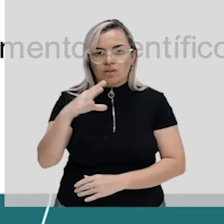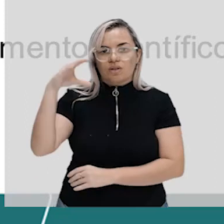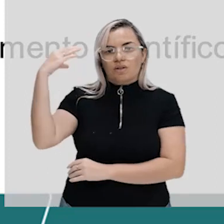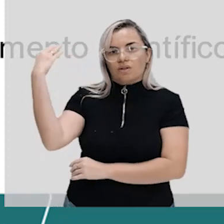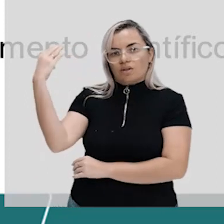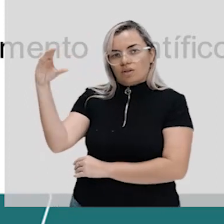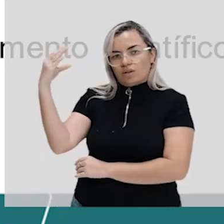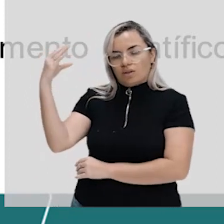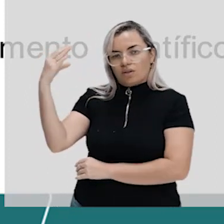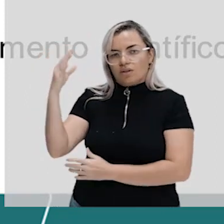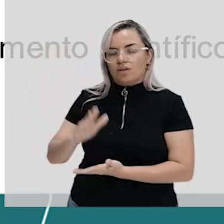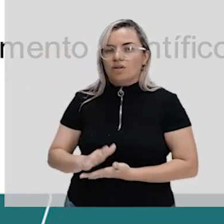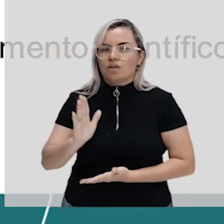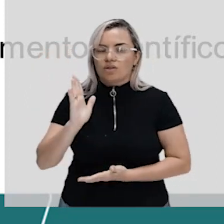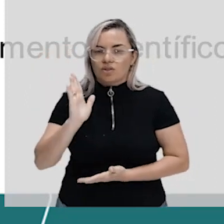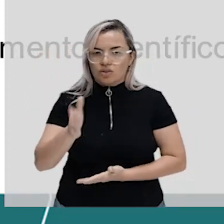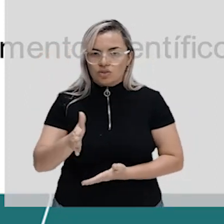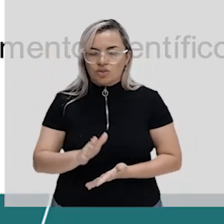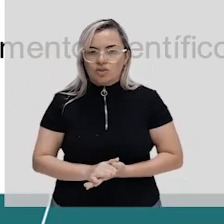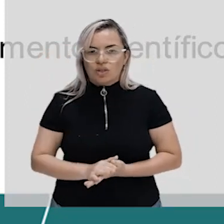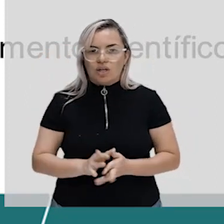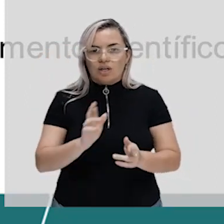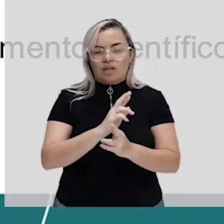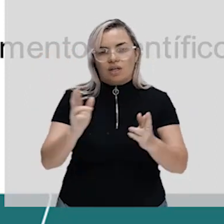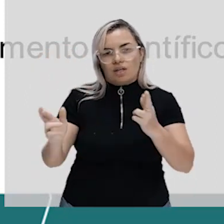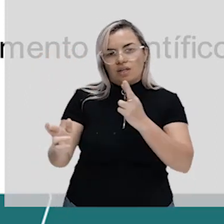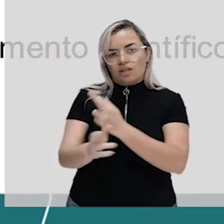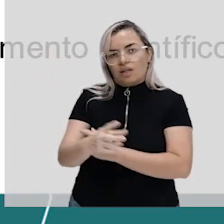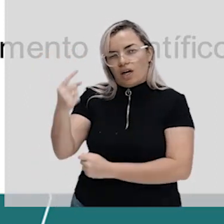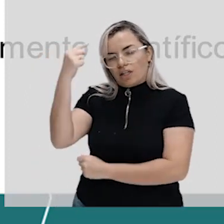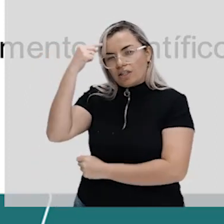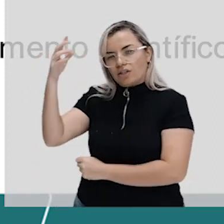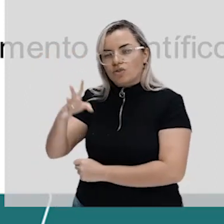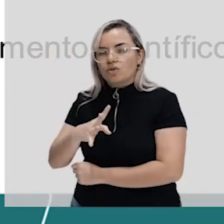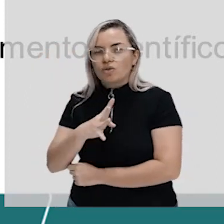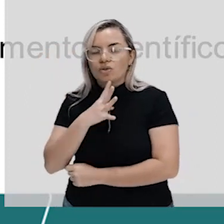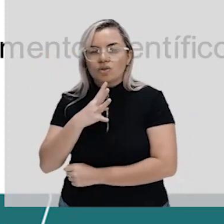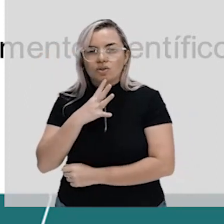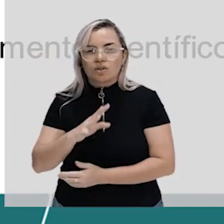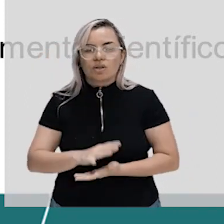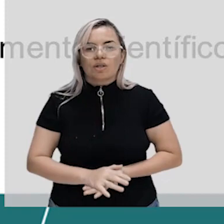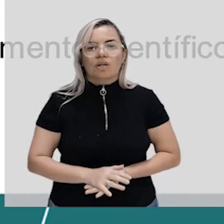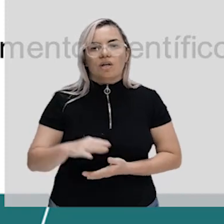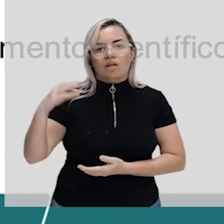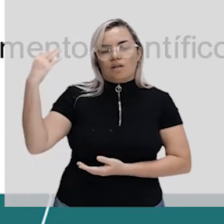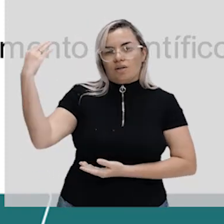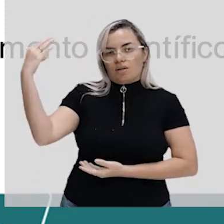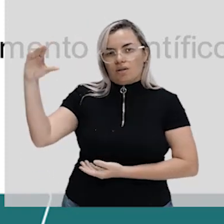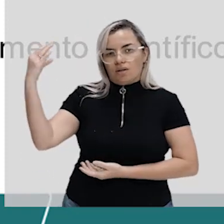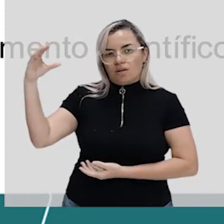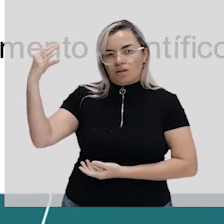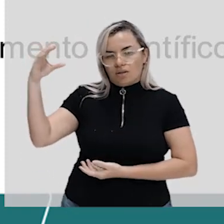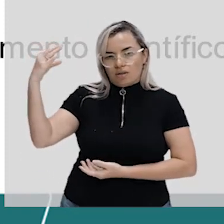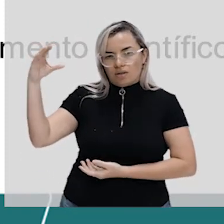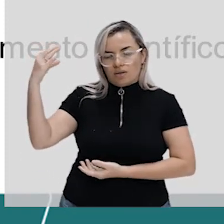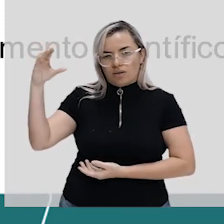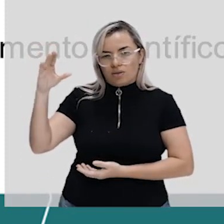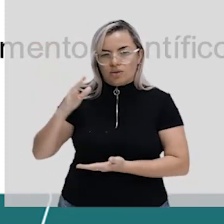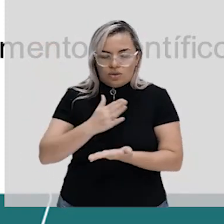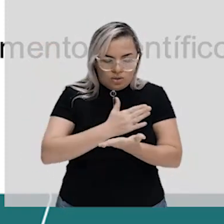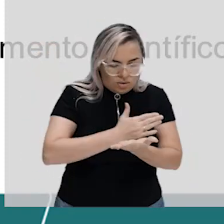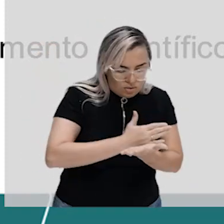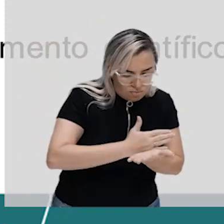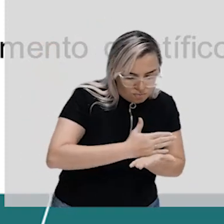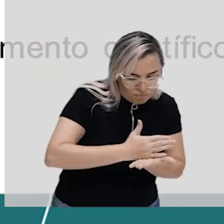ciência, já remete a nós a ideia de conhecimento. A ciência é, desde o